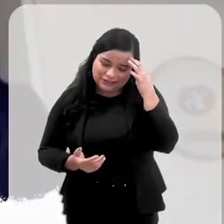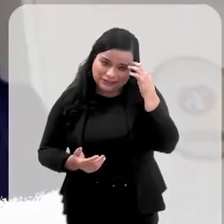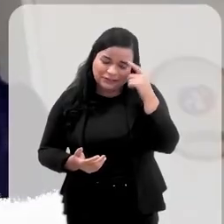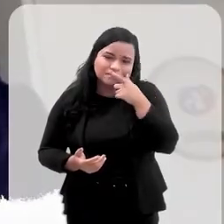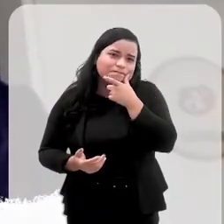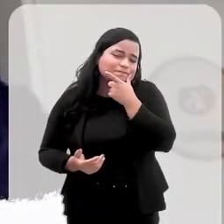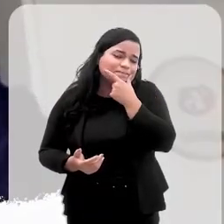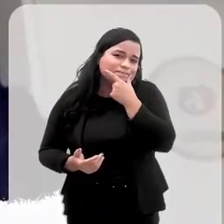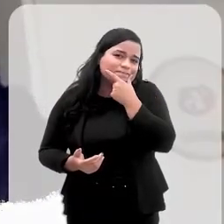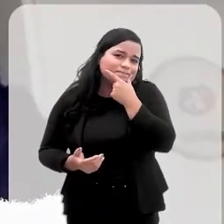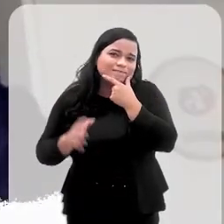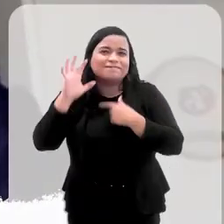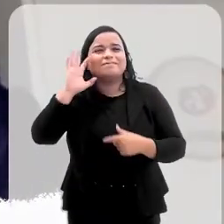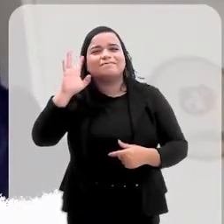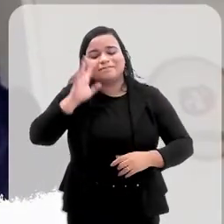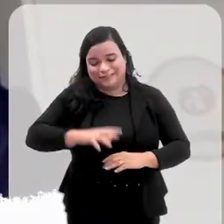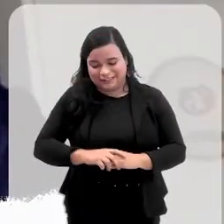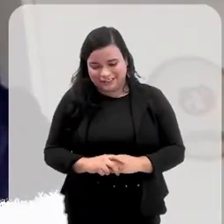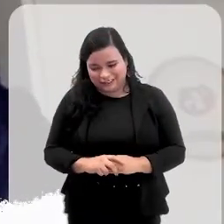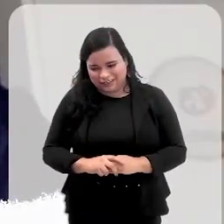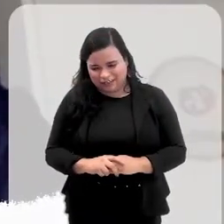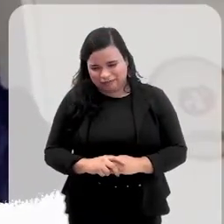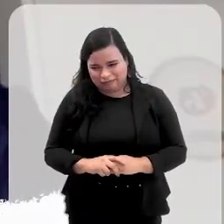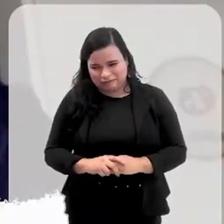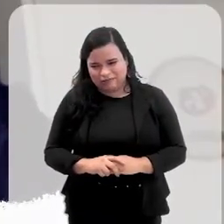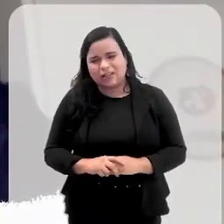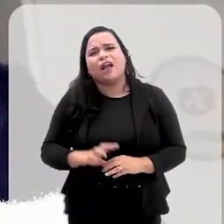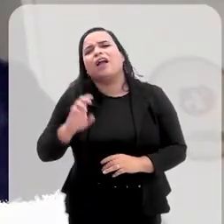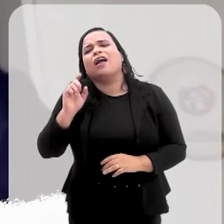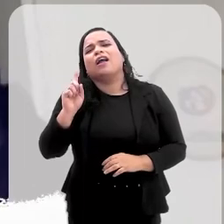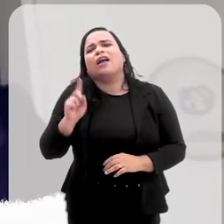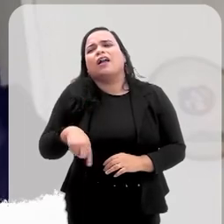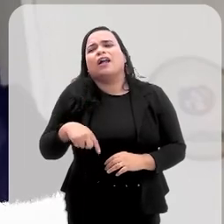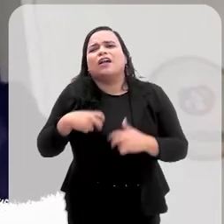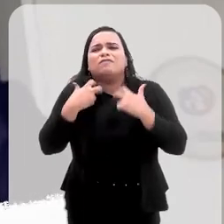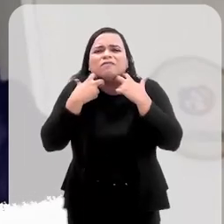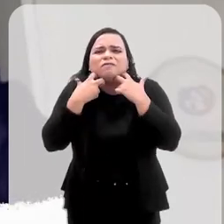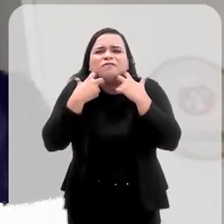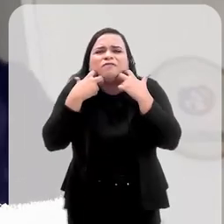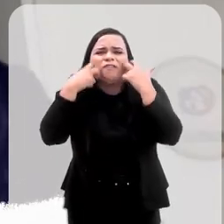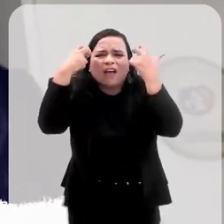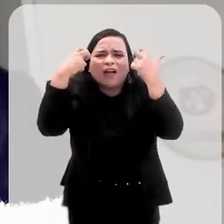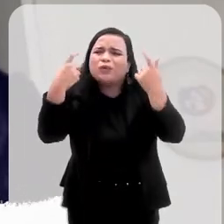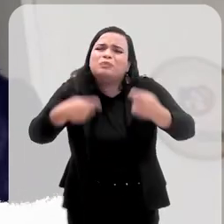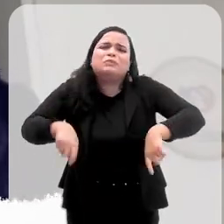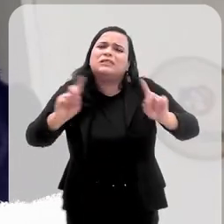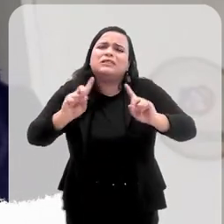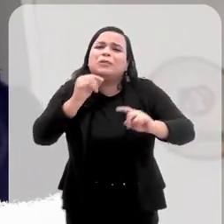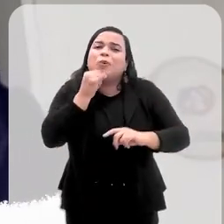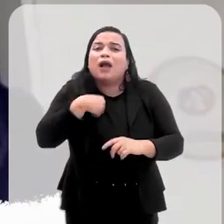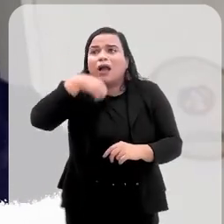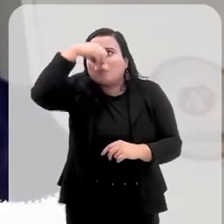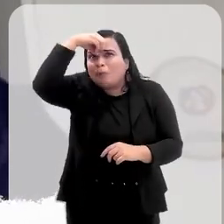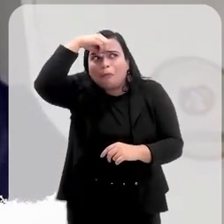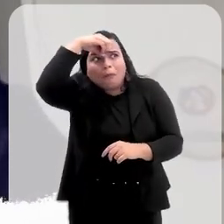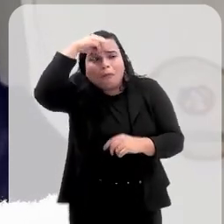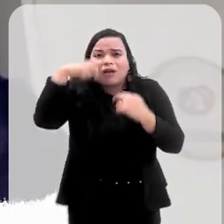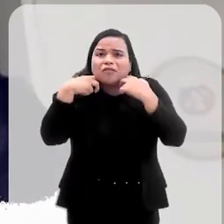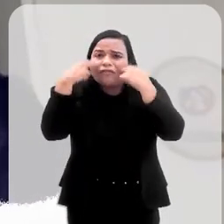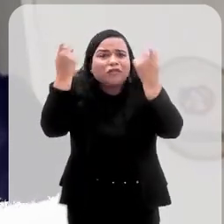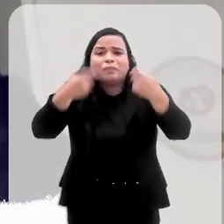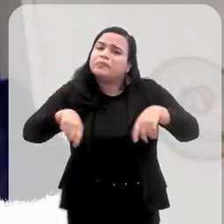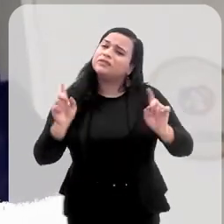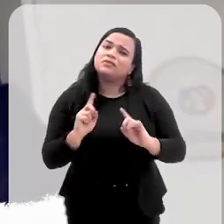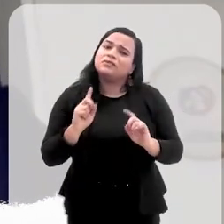não ter vergonha de não saber, né? Eu acho que não ter vergonha de dizer eu não sei,